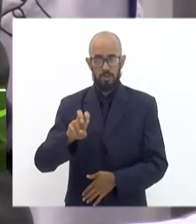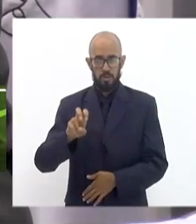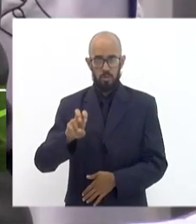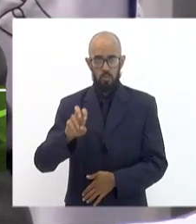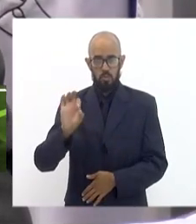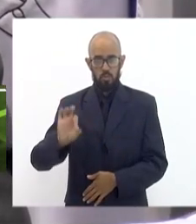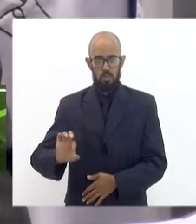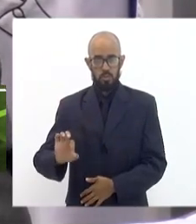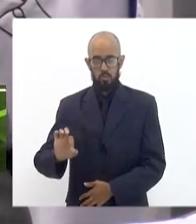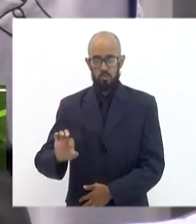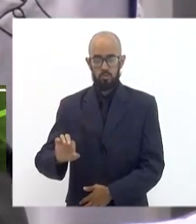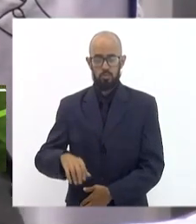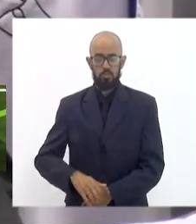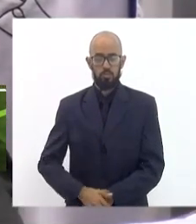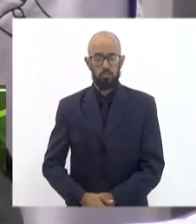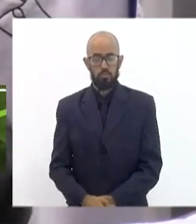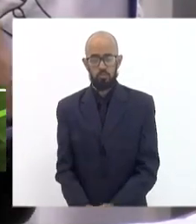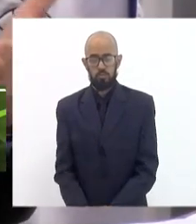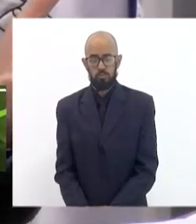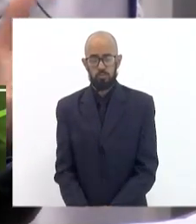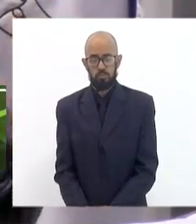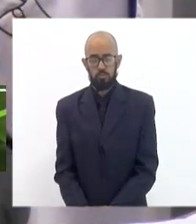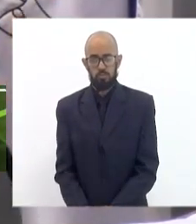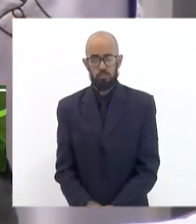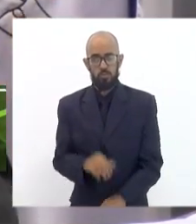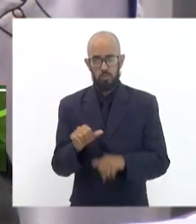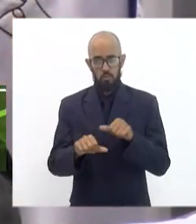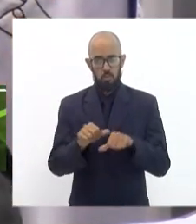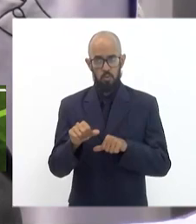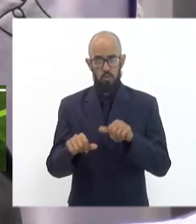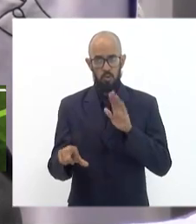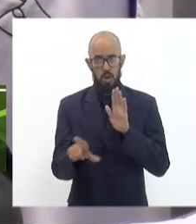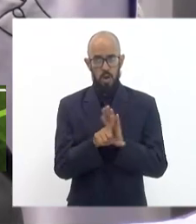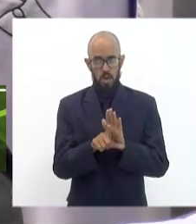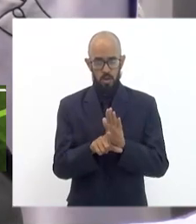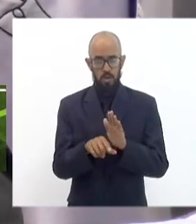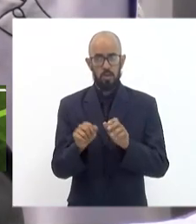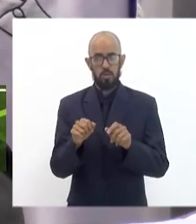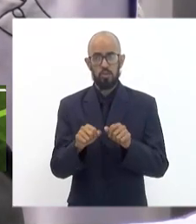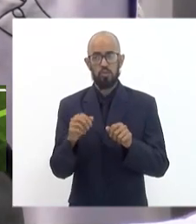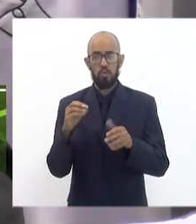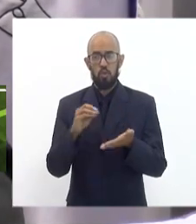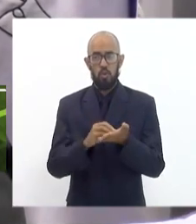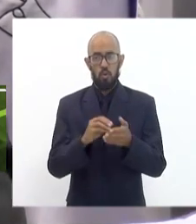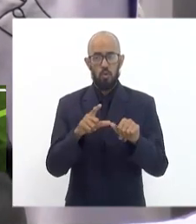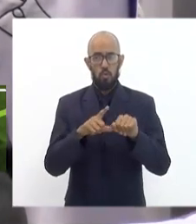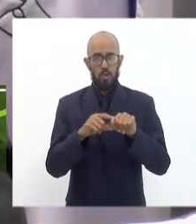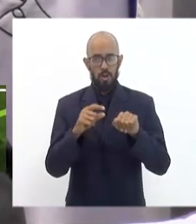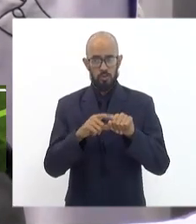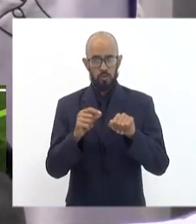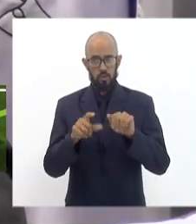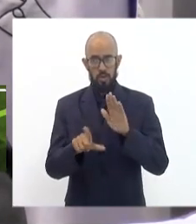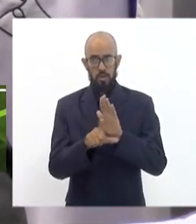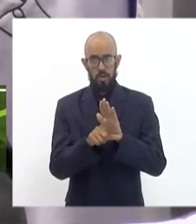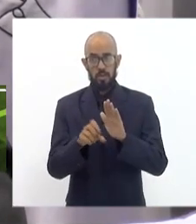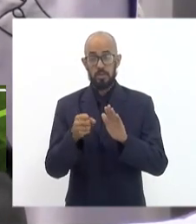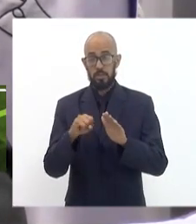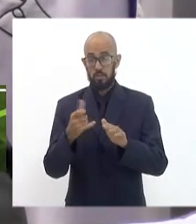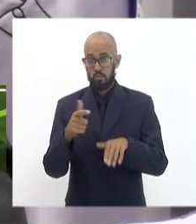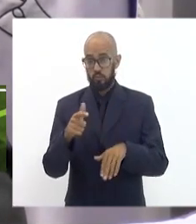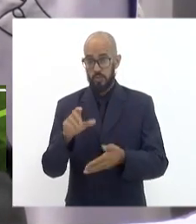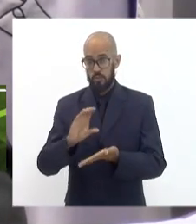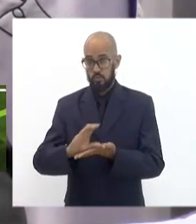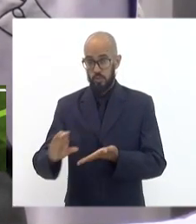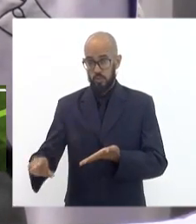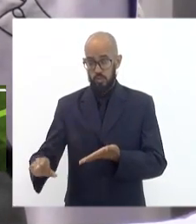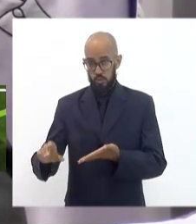porcento mudando a lei e botamos o artigo na lei dizendo que se não investir se os cinco